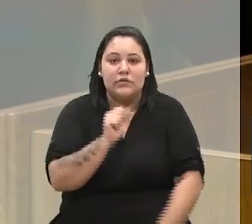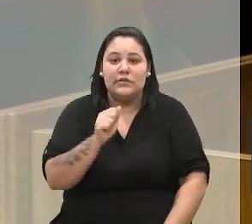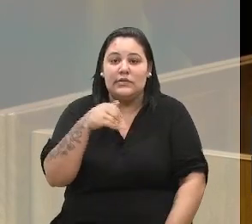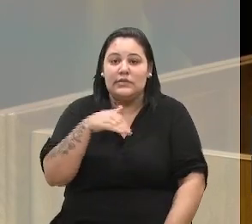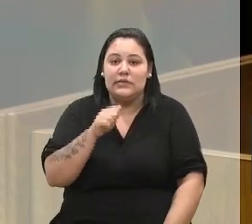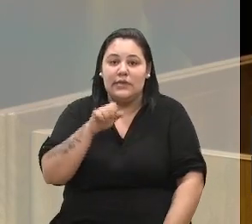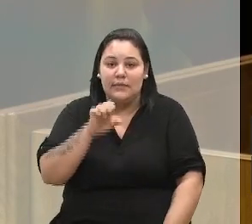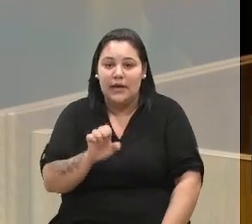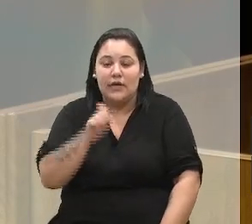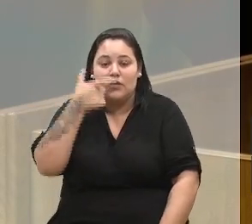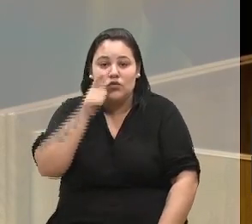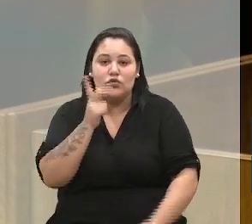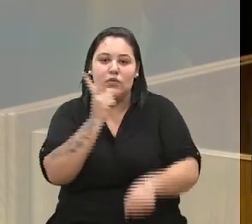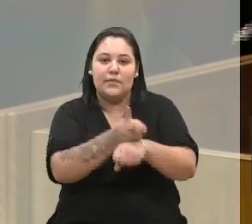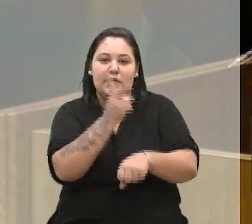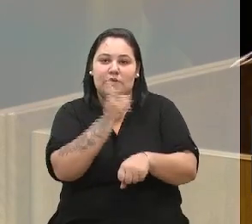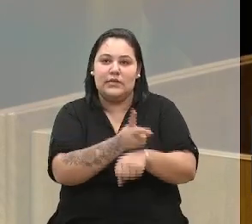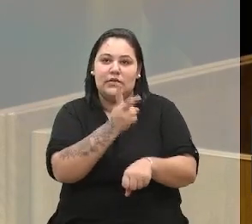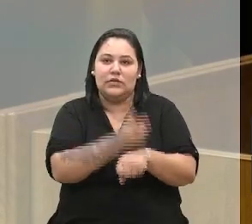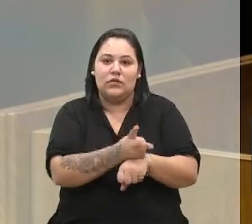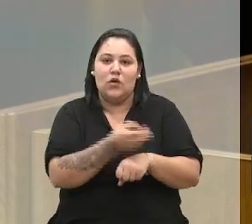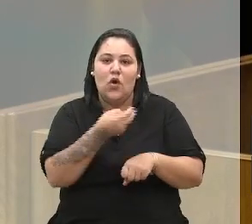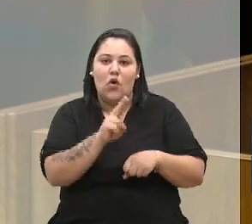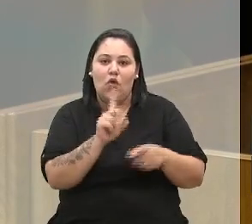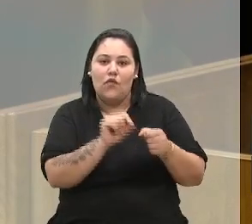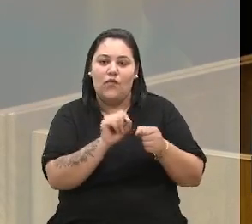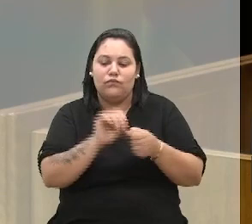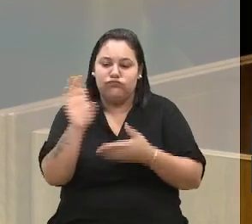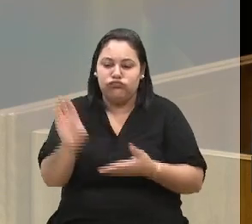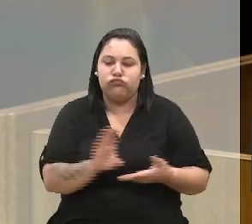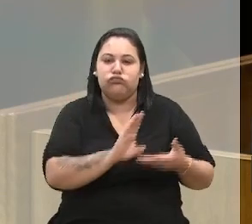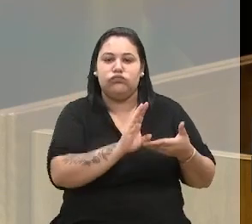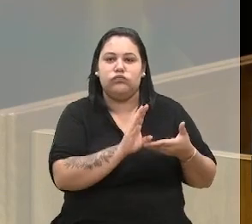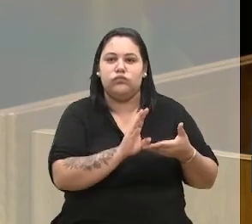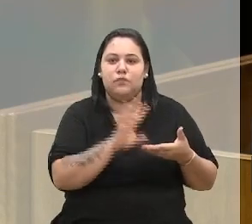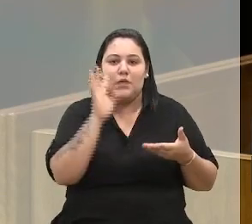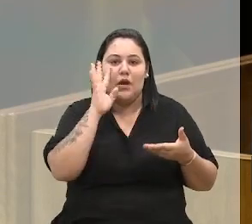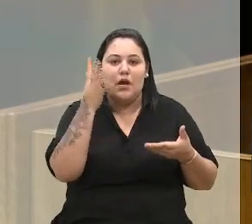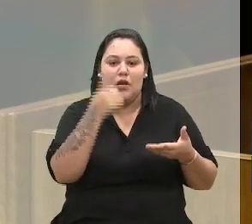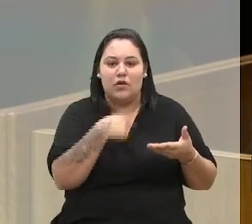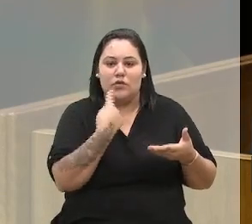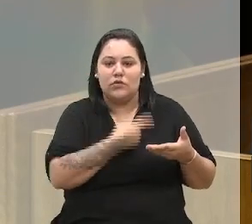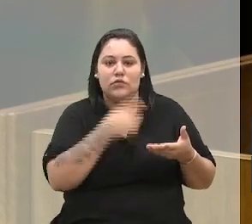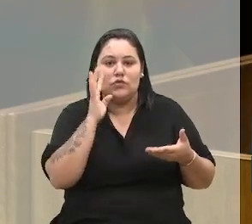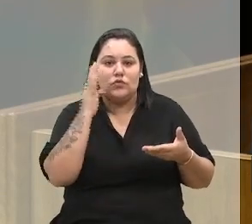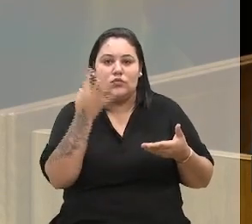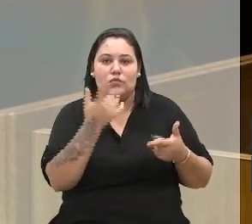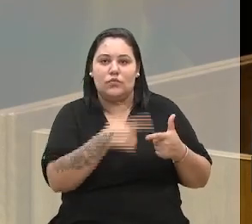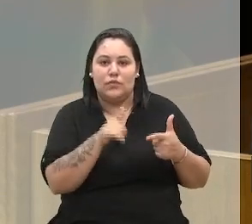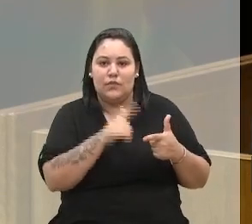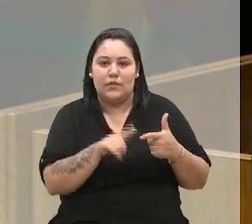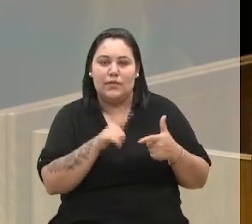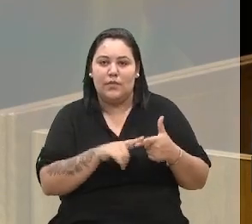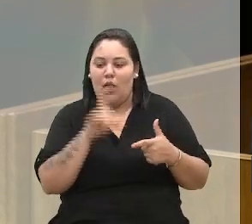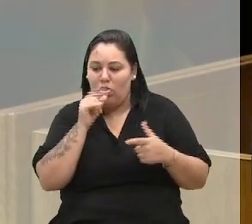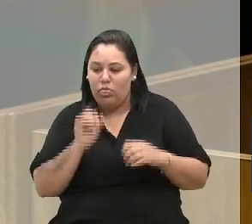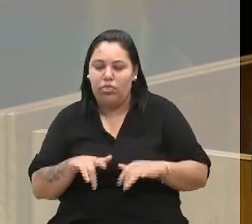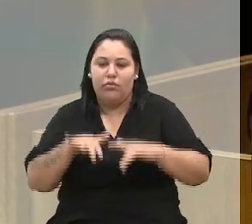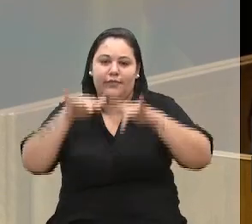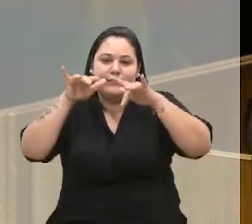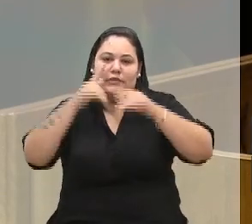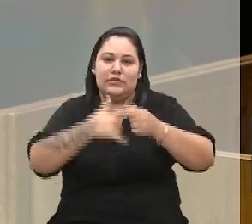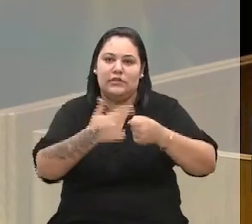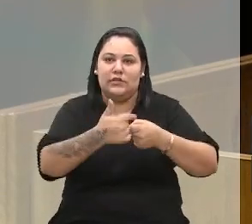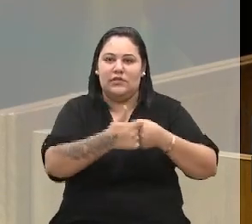continue emprestando, concedendo recursos para nós resolvermos os problemas dos alagamentos da nossa cidade. Olha,